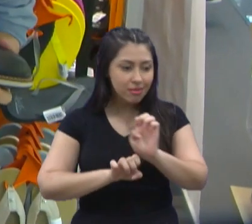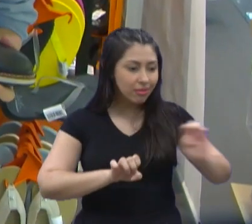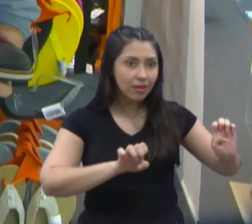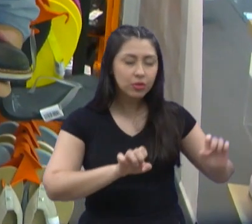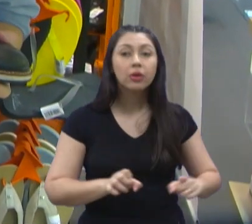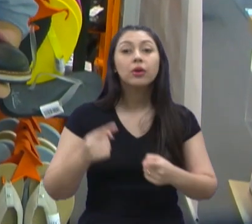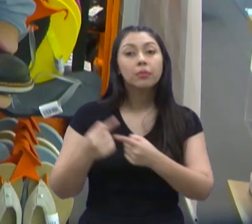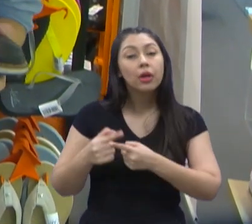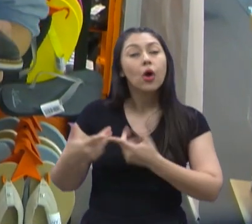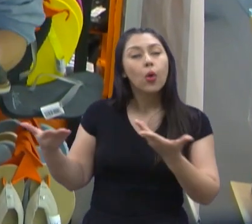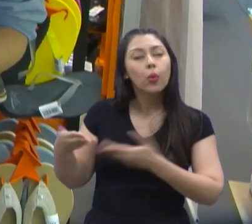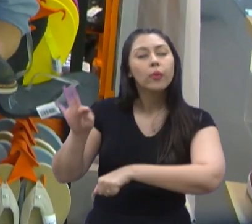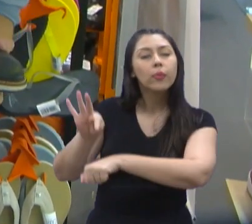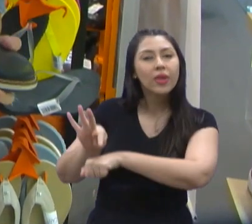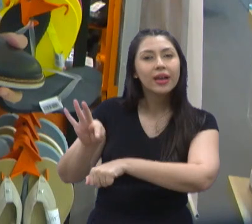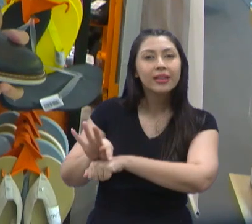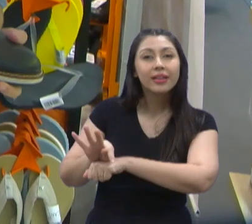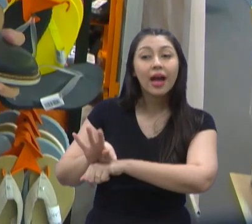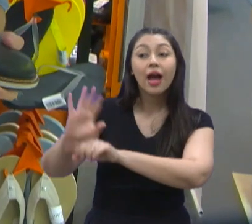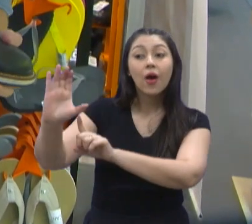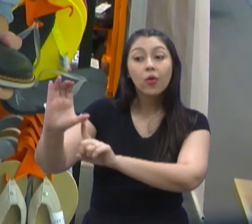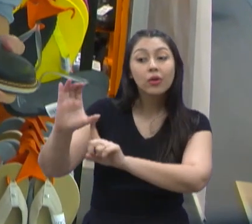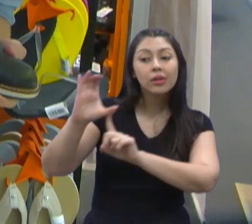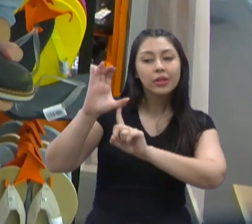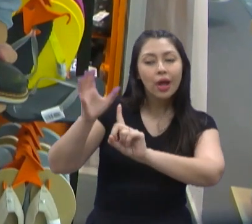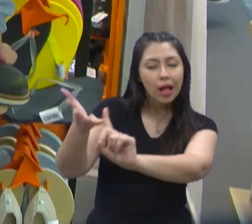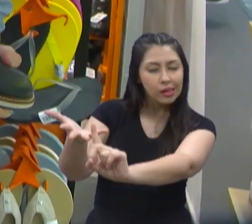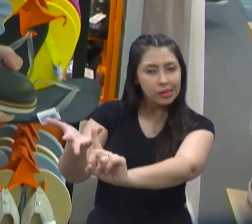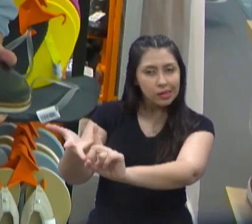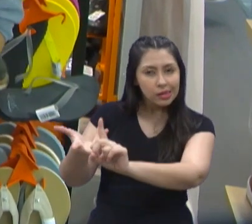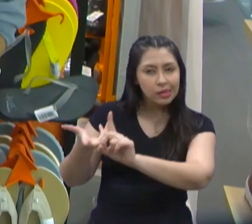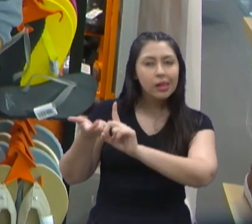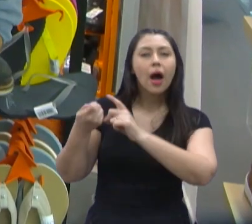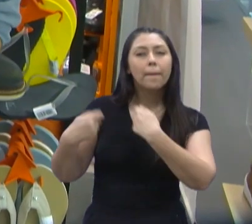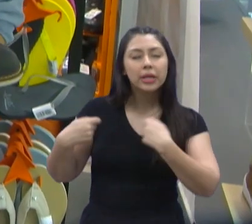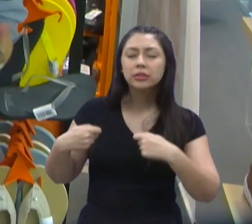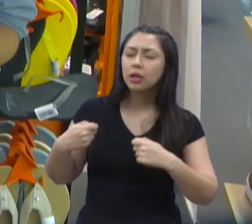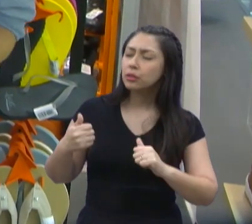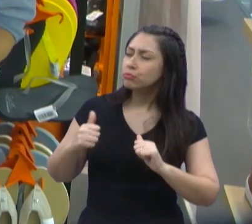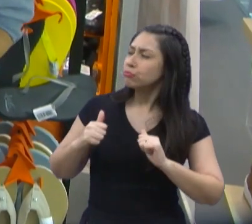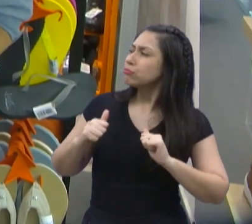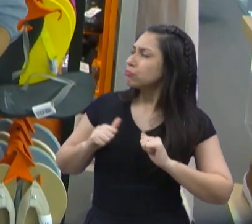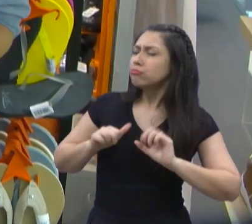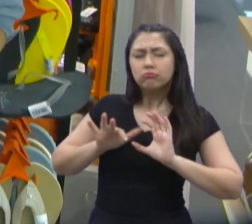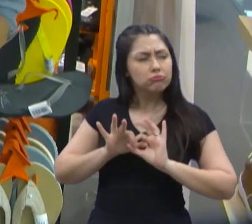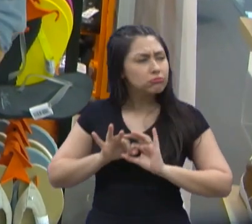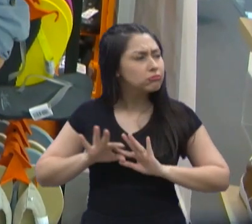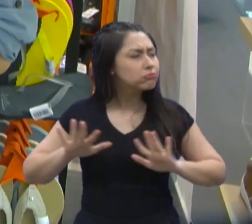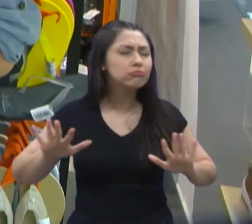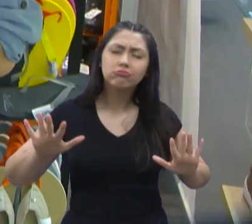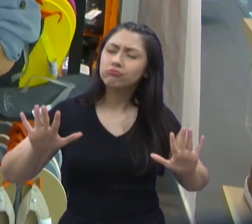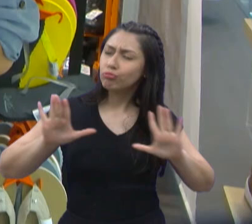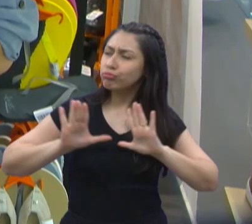nossa técnica hoje é fazer com que o cliente entre na loja. Eu quero que ele se sinta mais confortável, à vontade e em casa. Essa é a